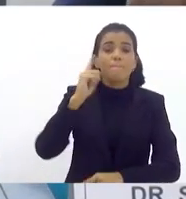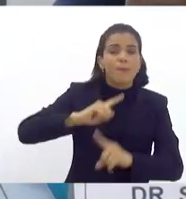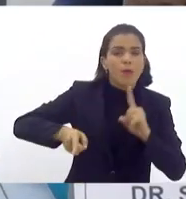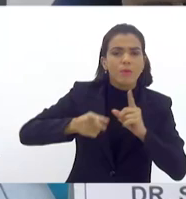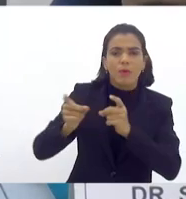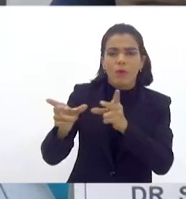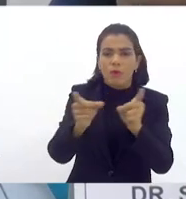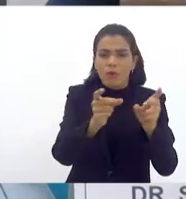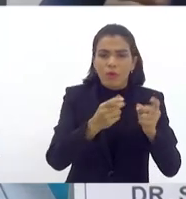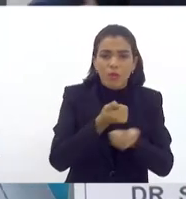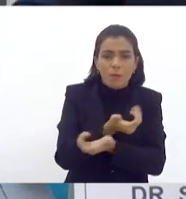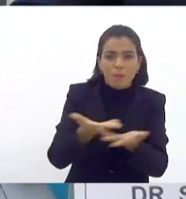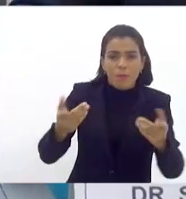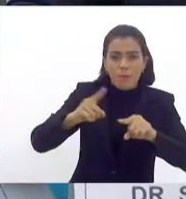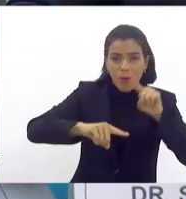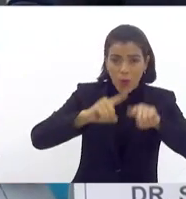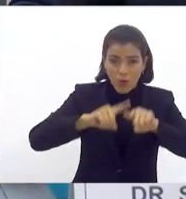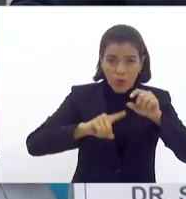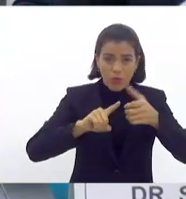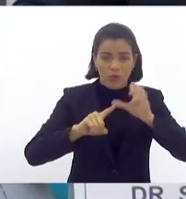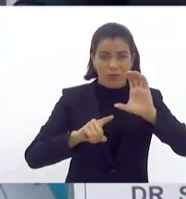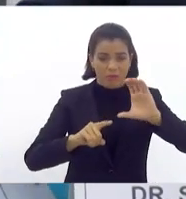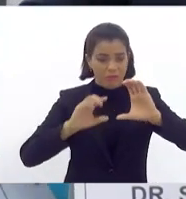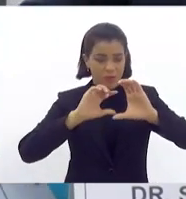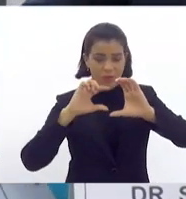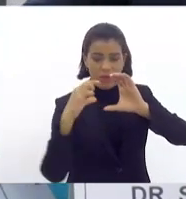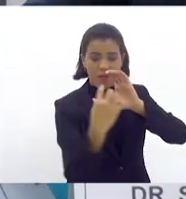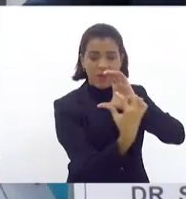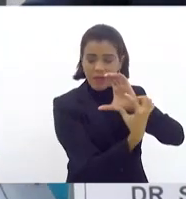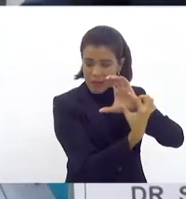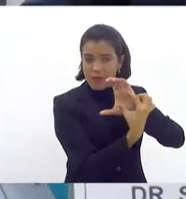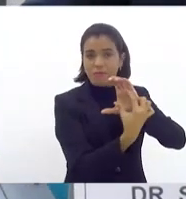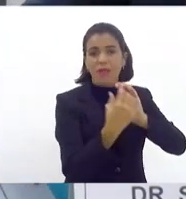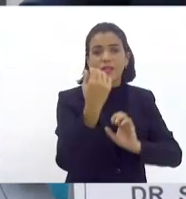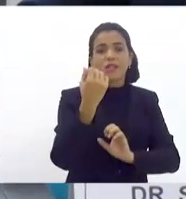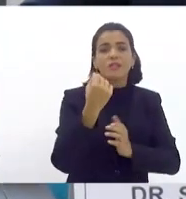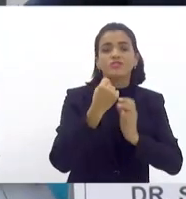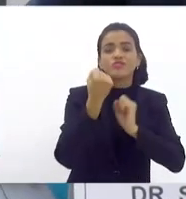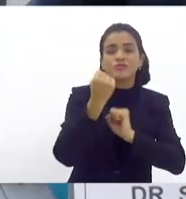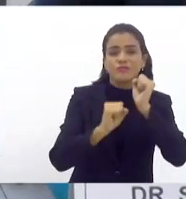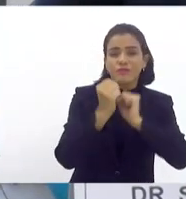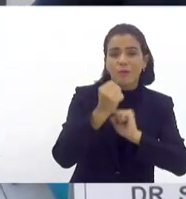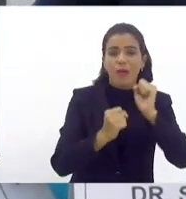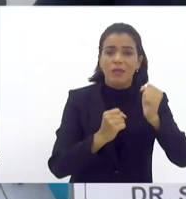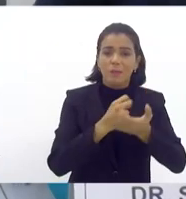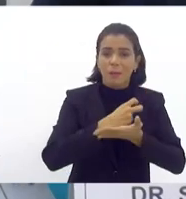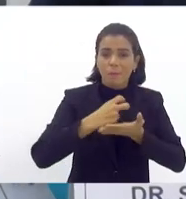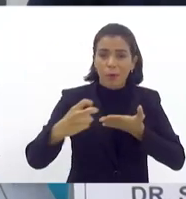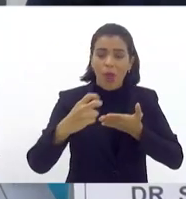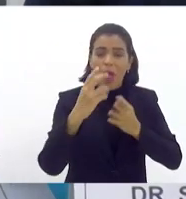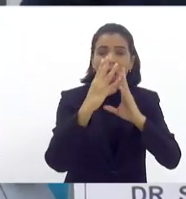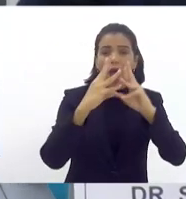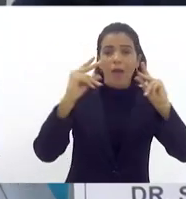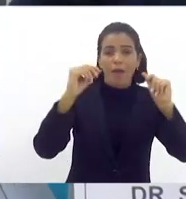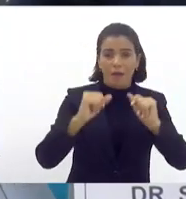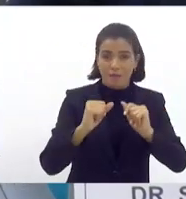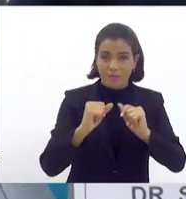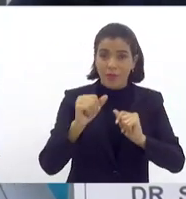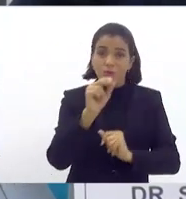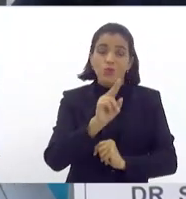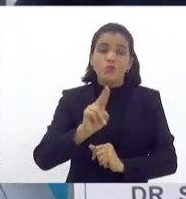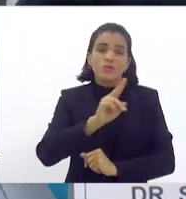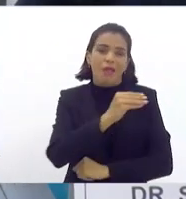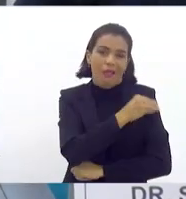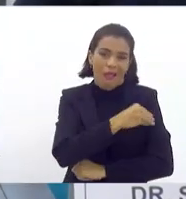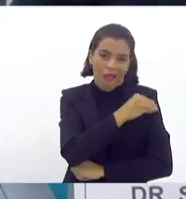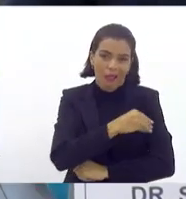e distribuição de produtos com embalagens nas quais as datas de fabricação e validade se apaguem ao serem